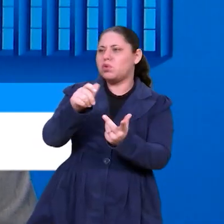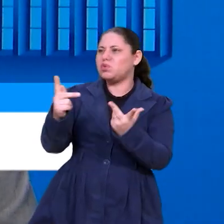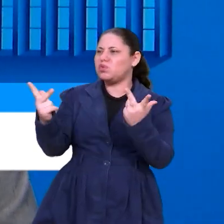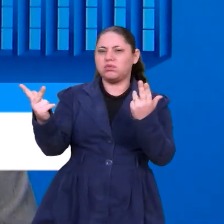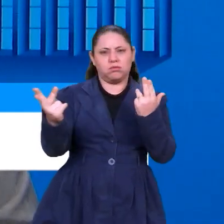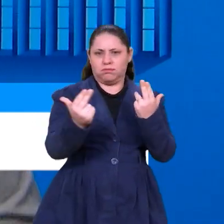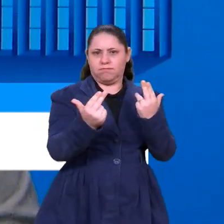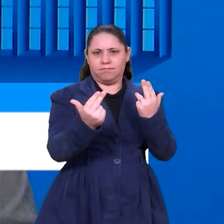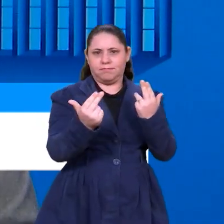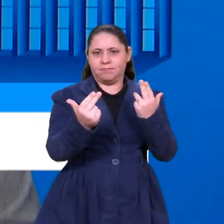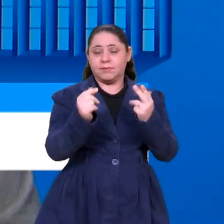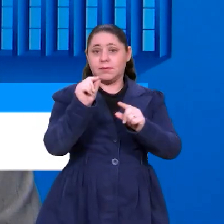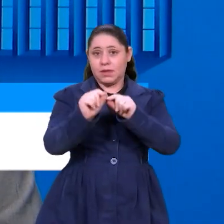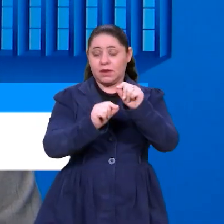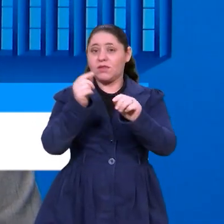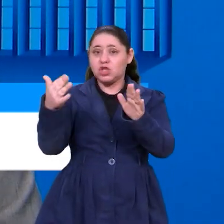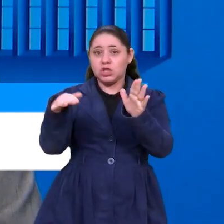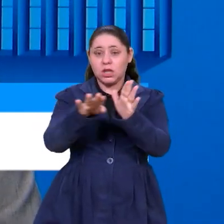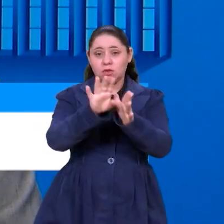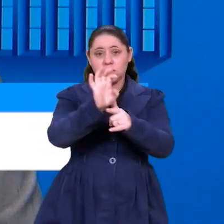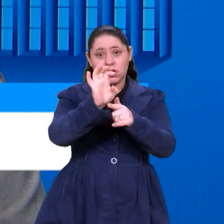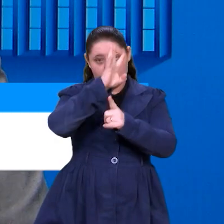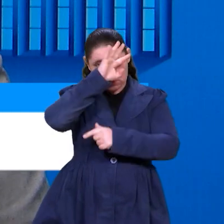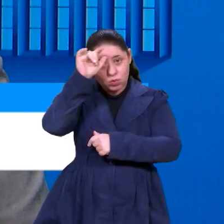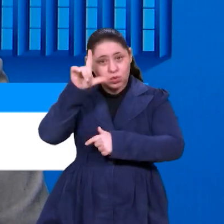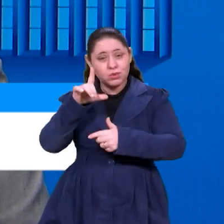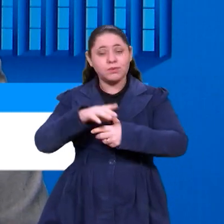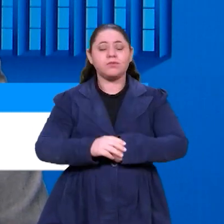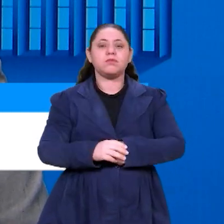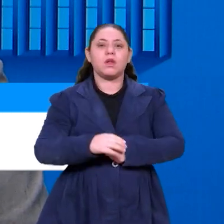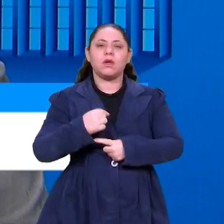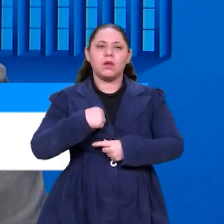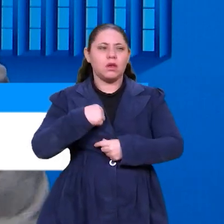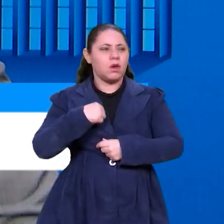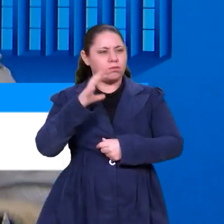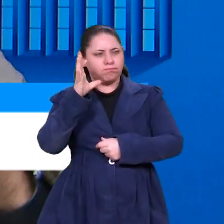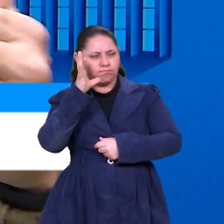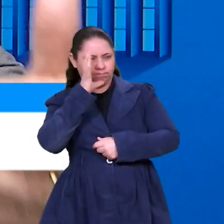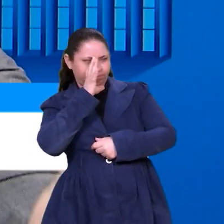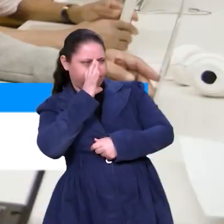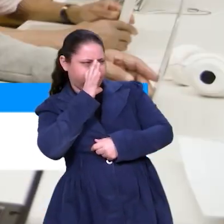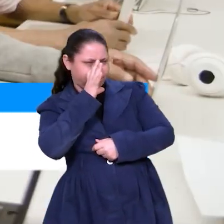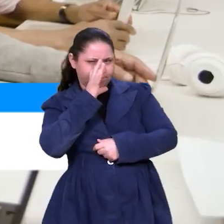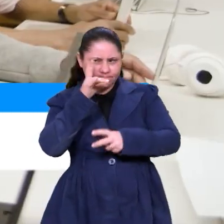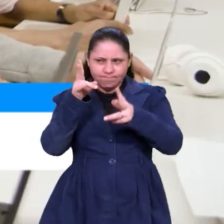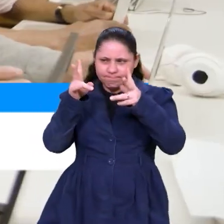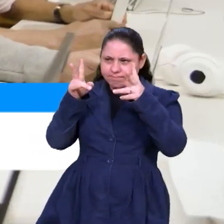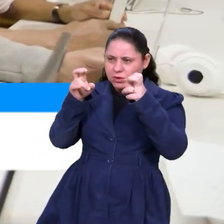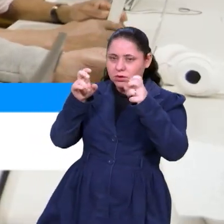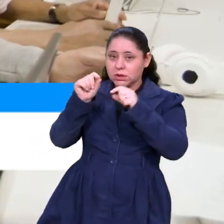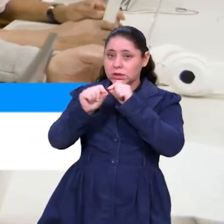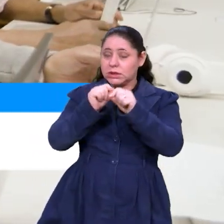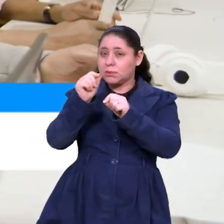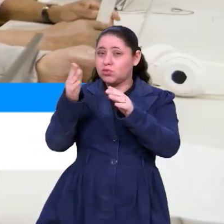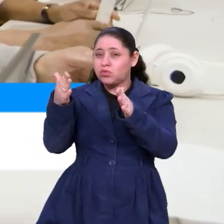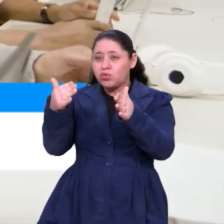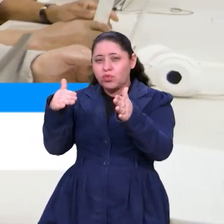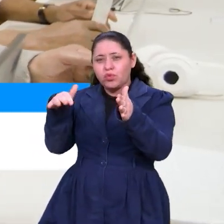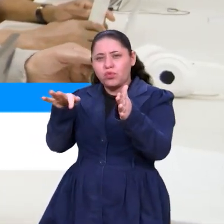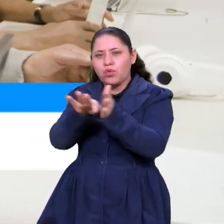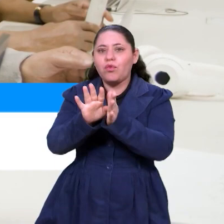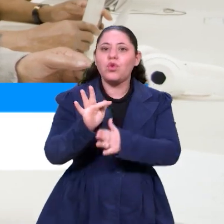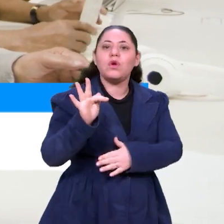e que vai chegar para Mato Grosso do Sul. E eu observo que para chegar